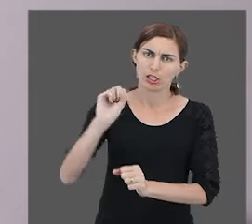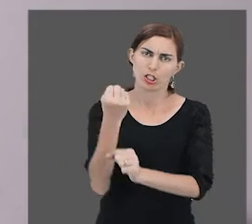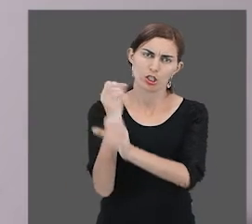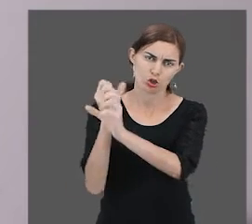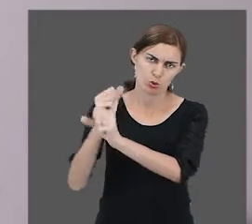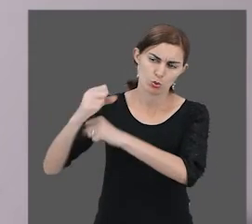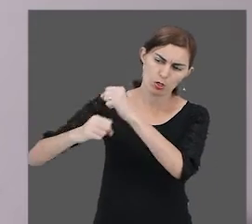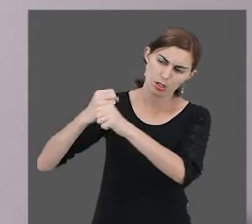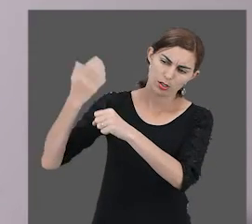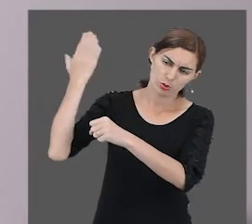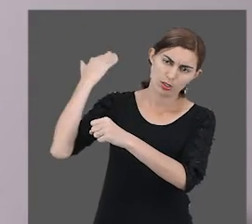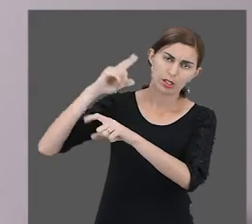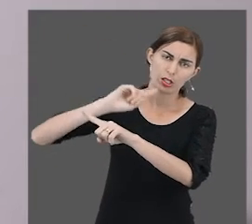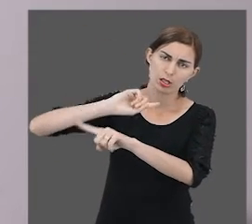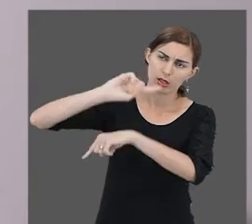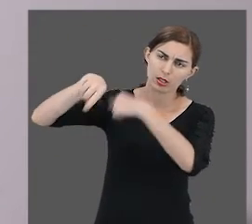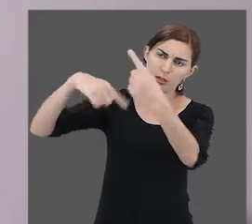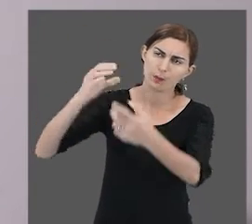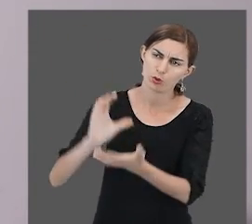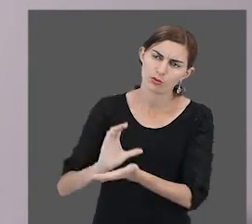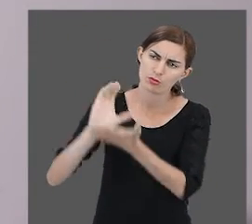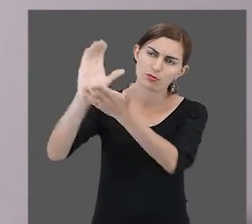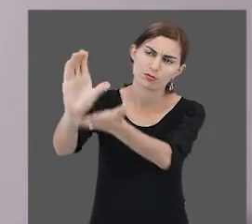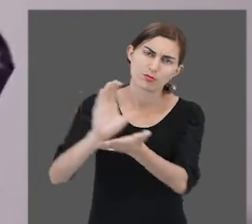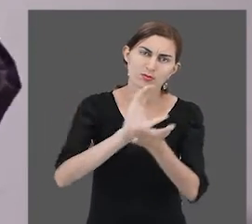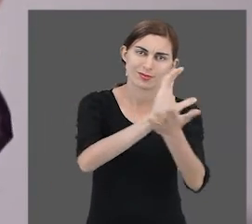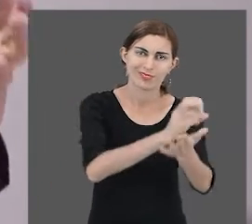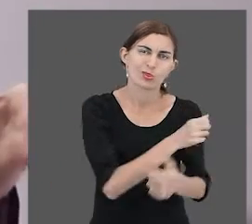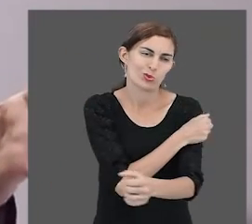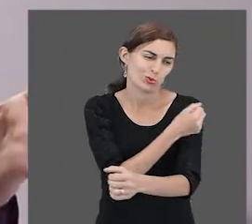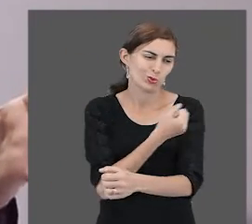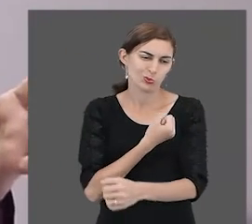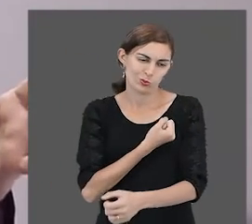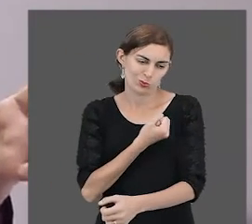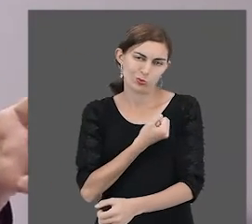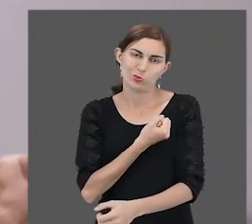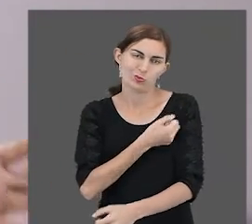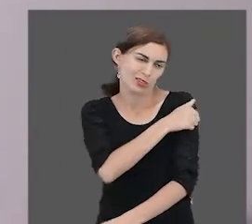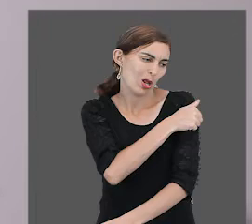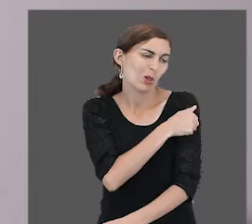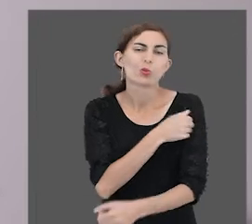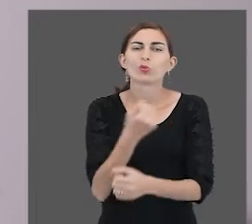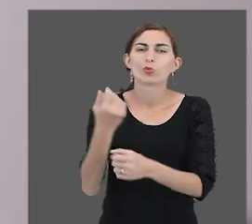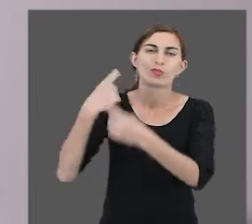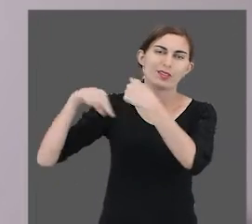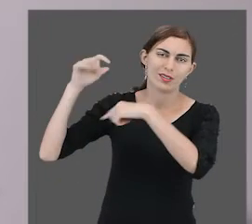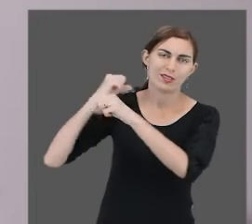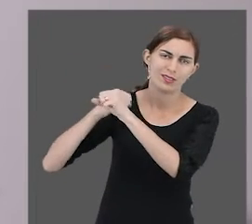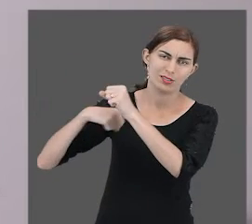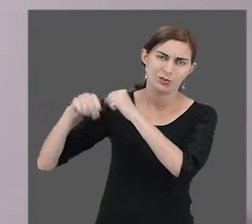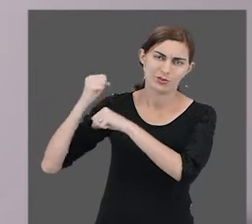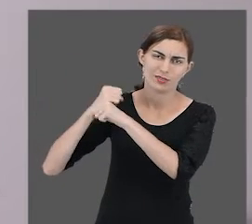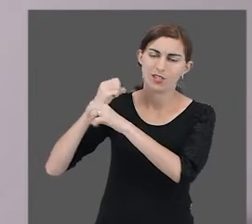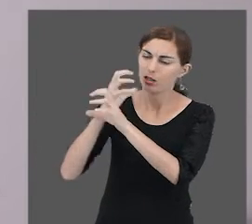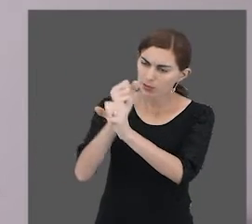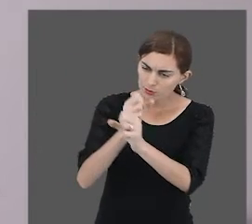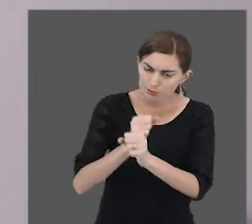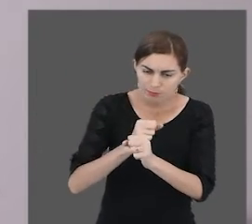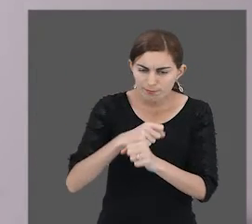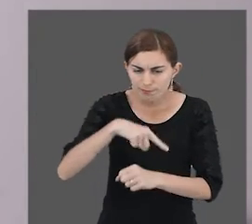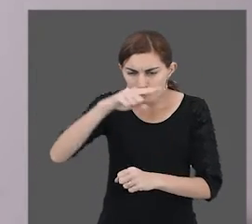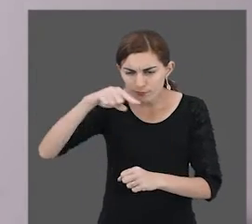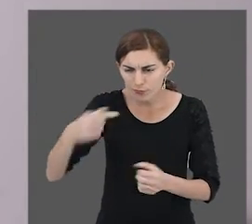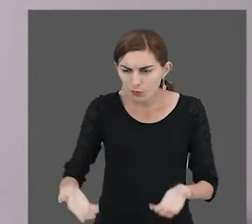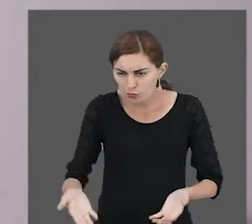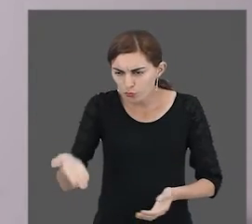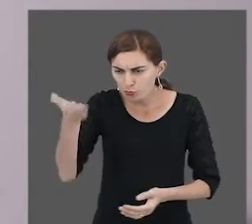para repassar o recurso às escolas. É pelo número de alunos do censo do ano anterior. Nesse caso, ele pega o censo, faz uma